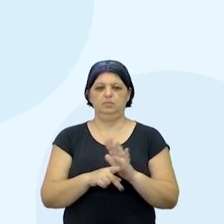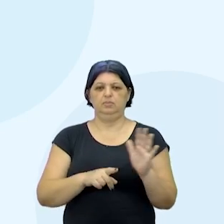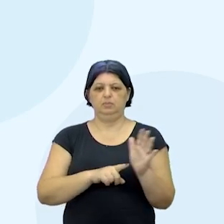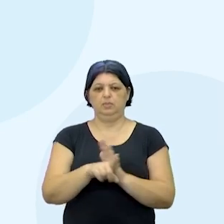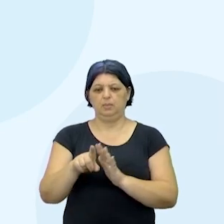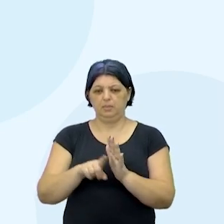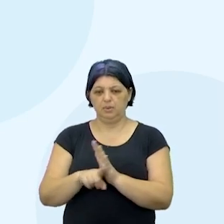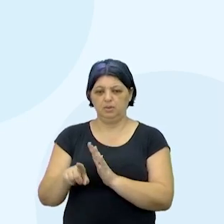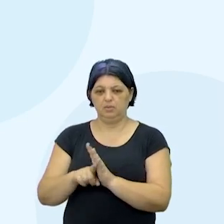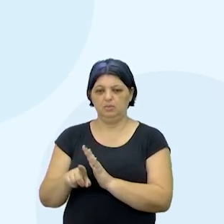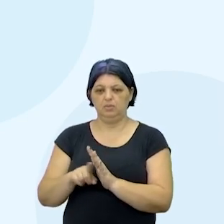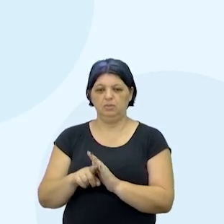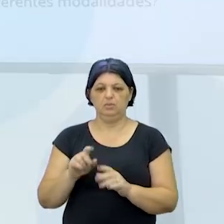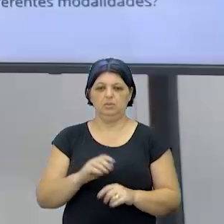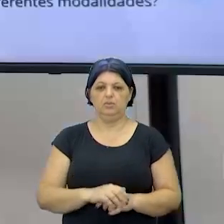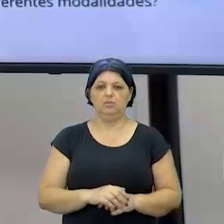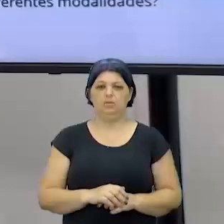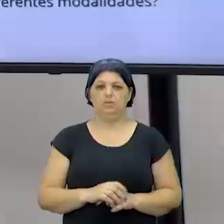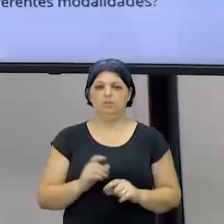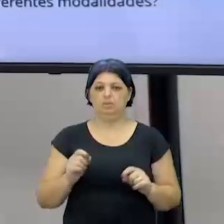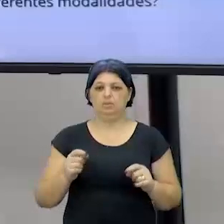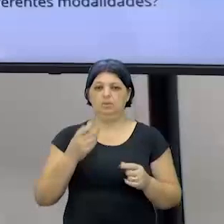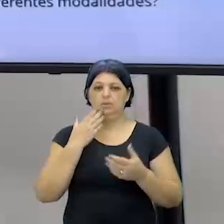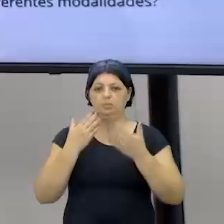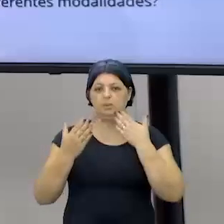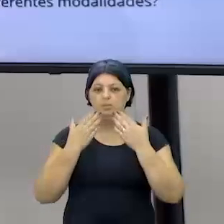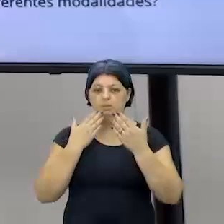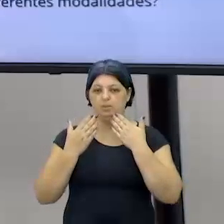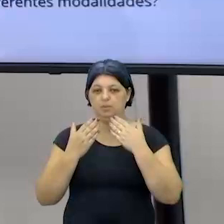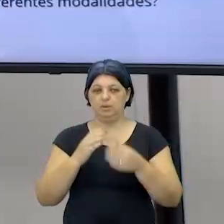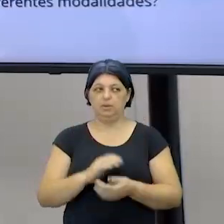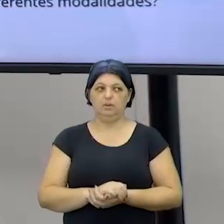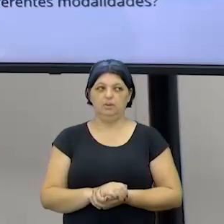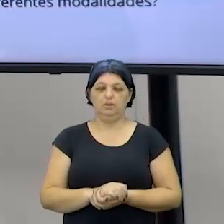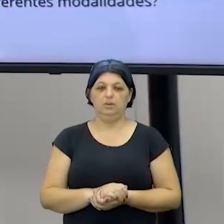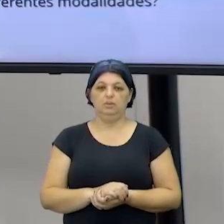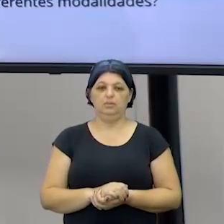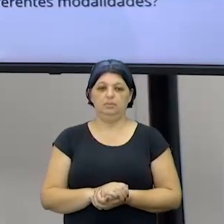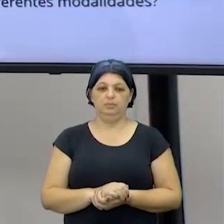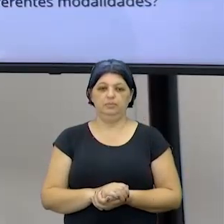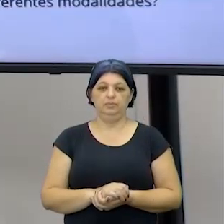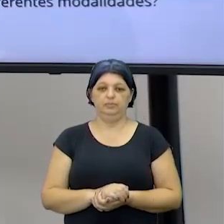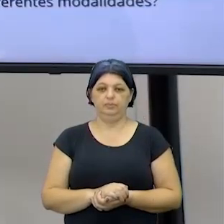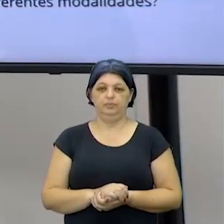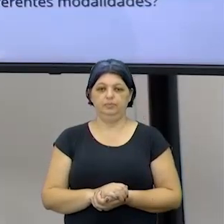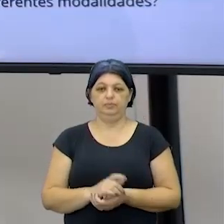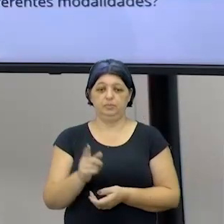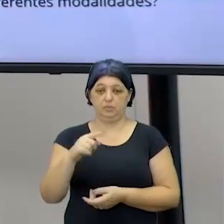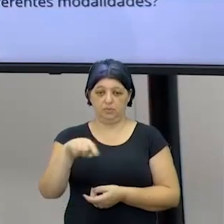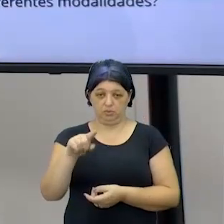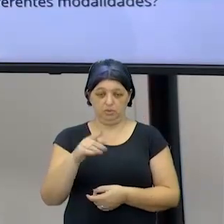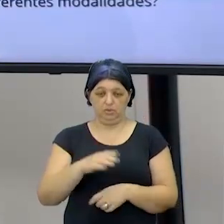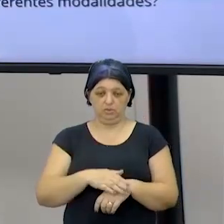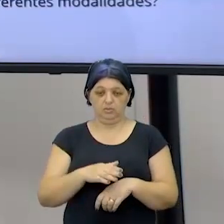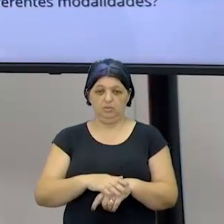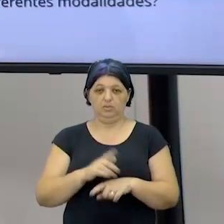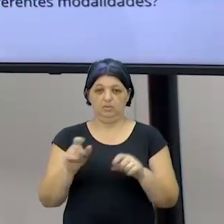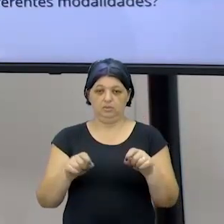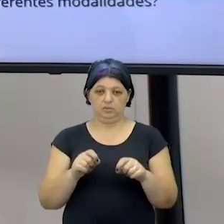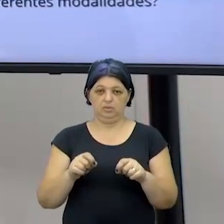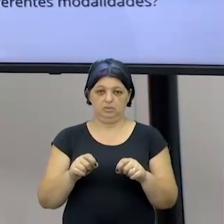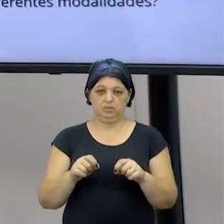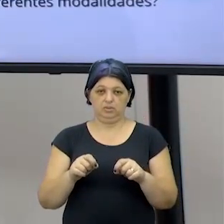perguntas norteadoras, nós vamos conversar sobre elas um pouco e vocês vão